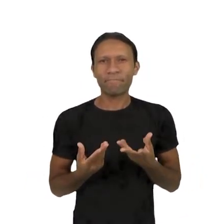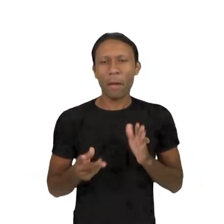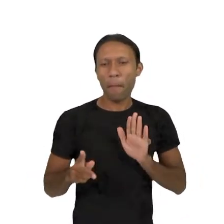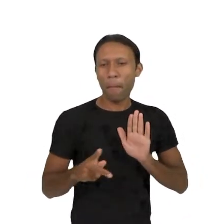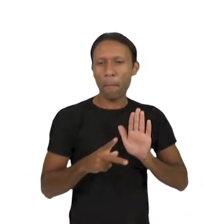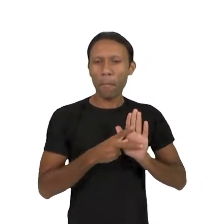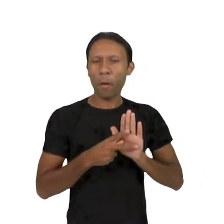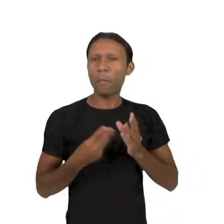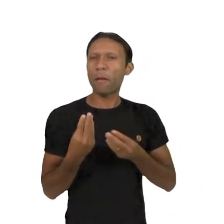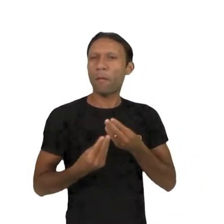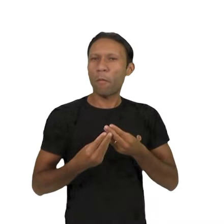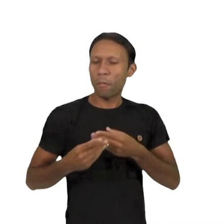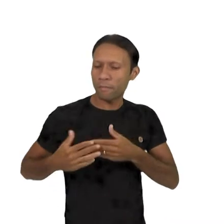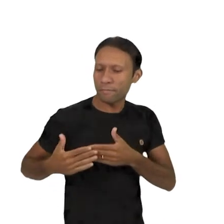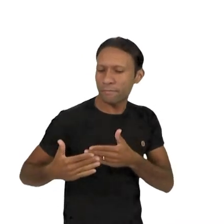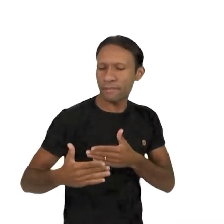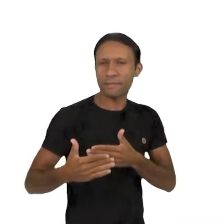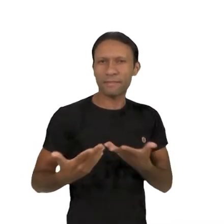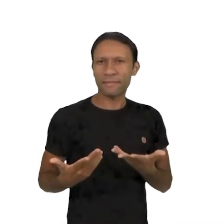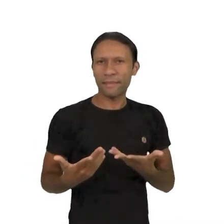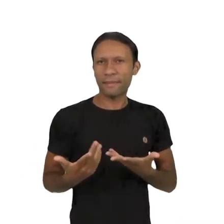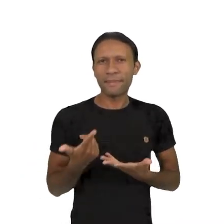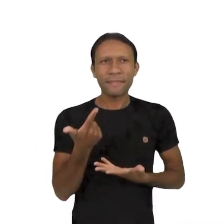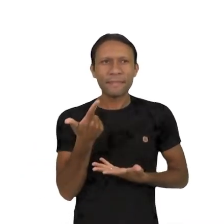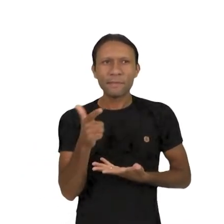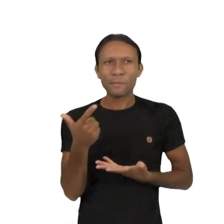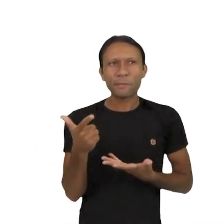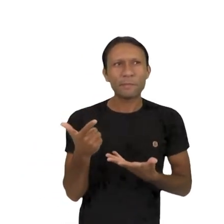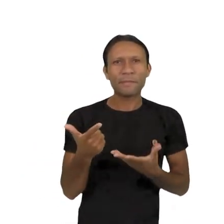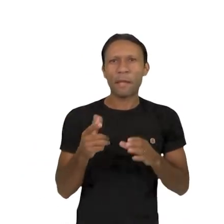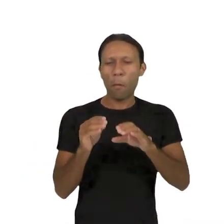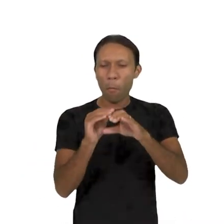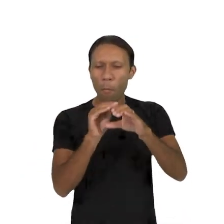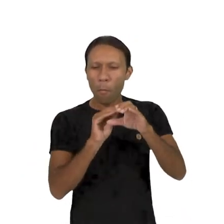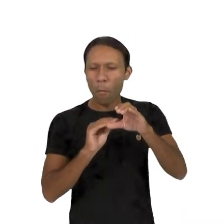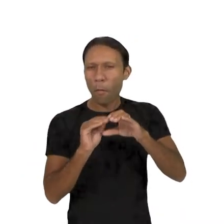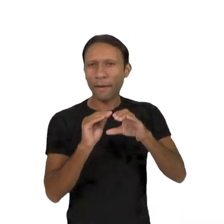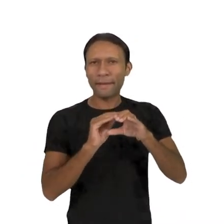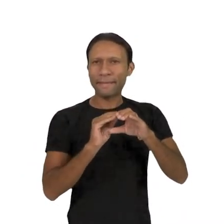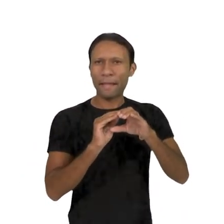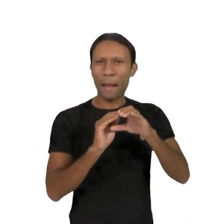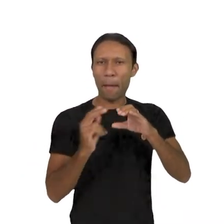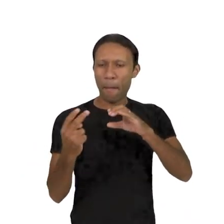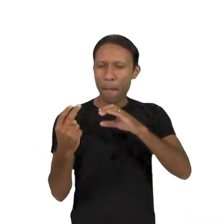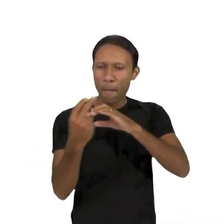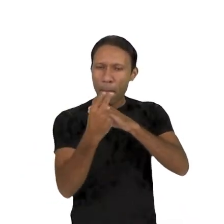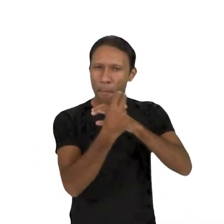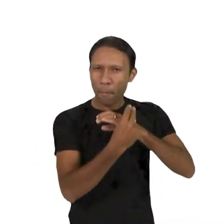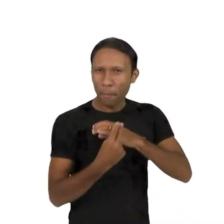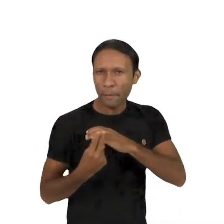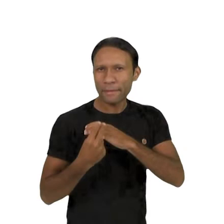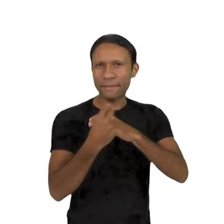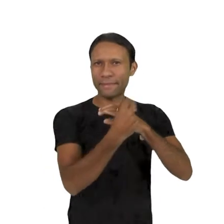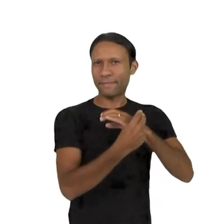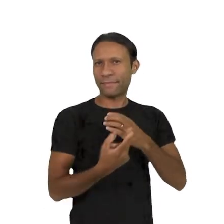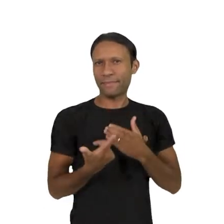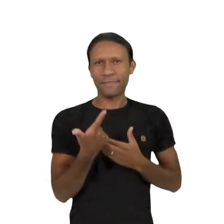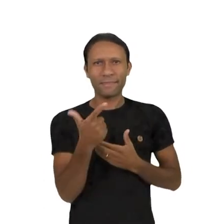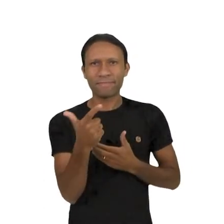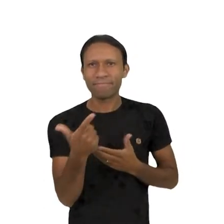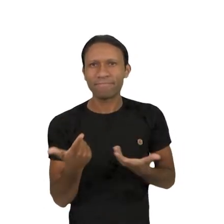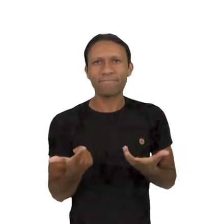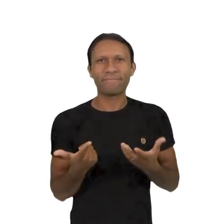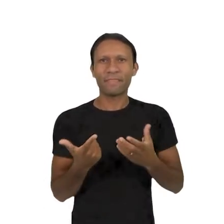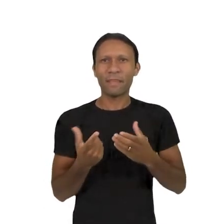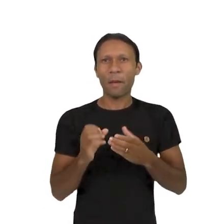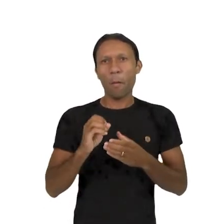para o funcionamento dessa célula. Então você não vai ter uma organela fazendo duas, três coisas ao mesmo tempo. Você não vai ter uma